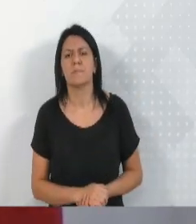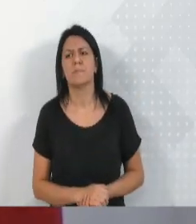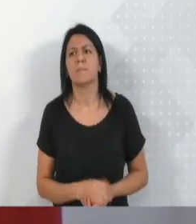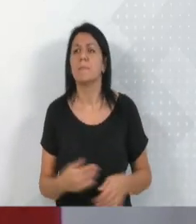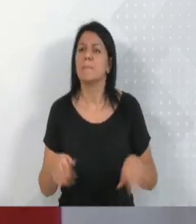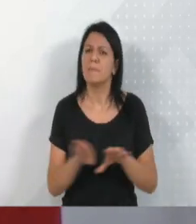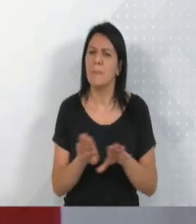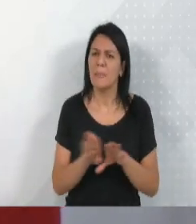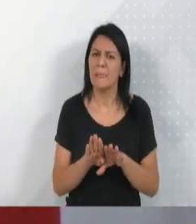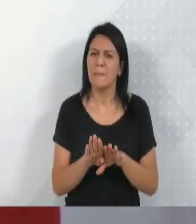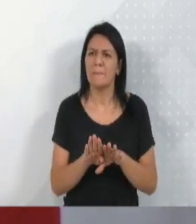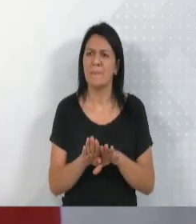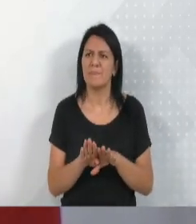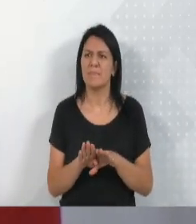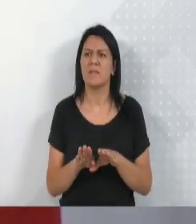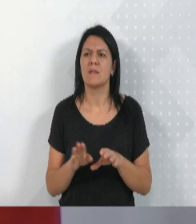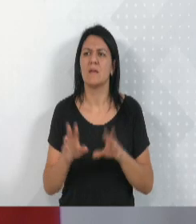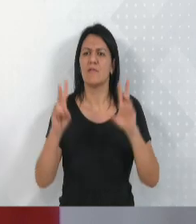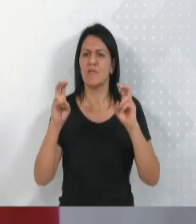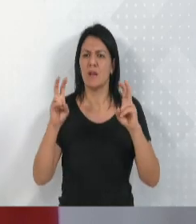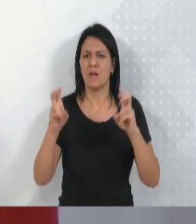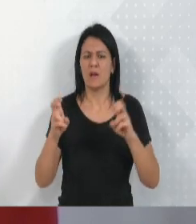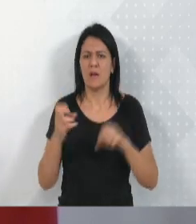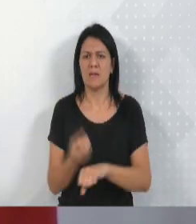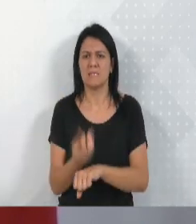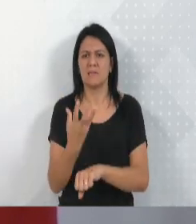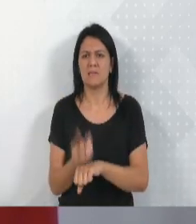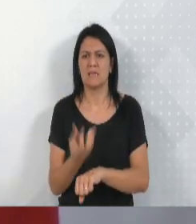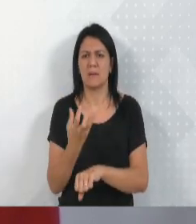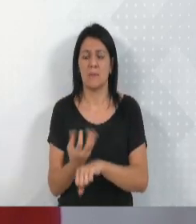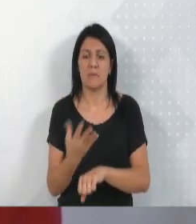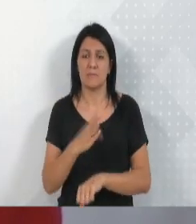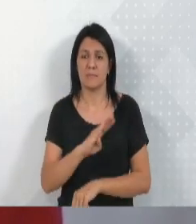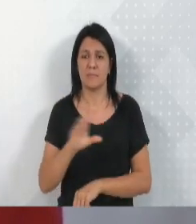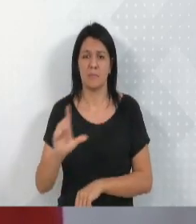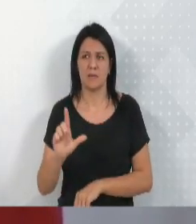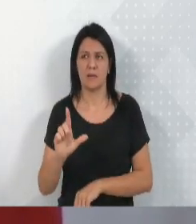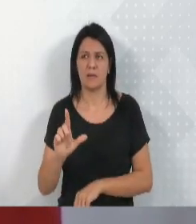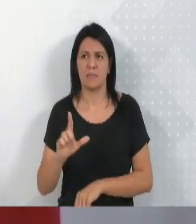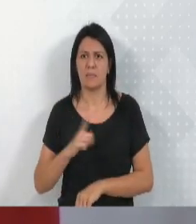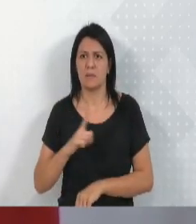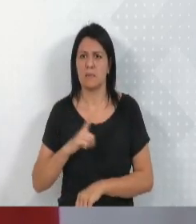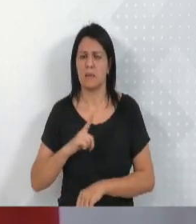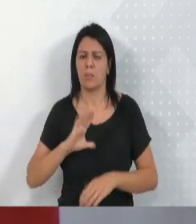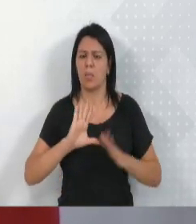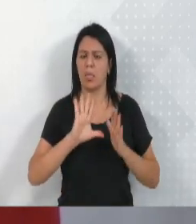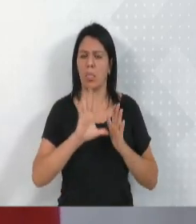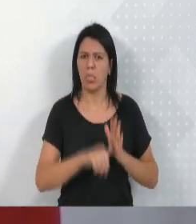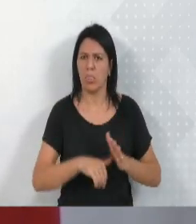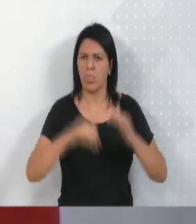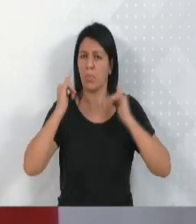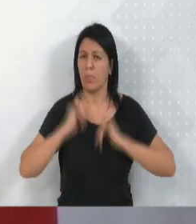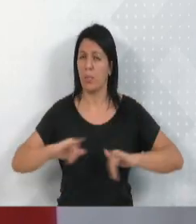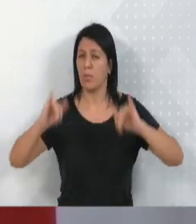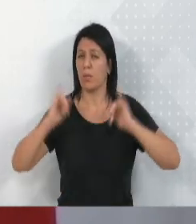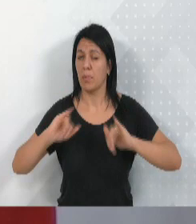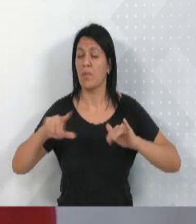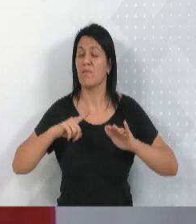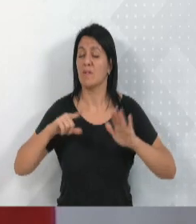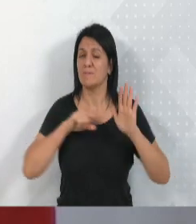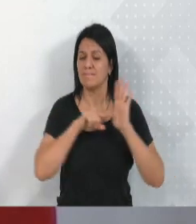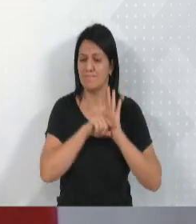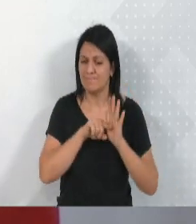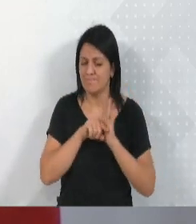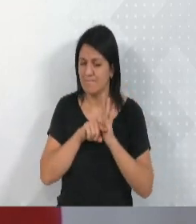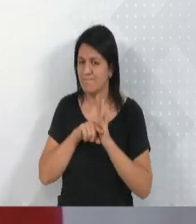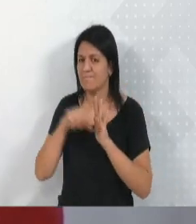voltar a falar de SAMAI. SAMAI de Blumenau passou por escândalos de corrupção, será alvo de uma investigação, um